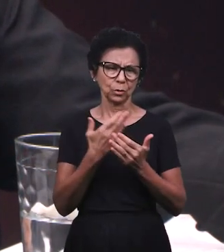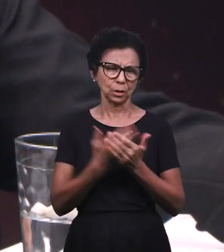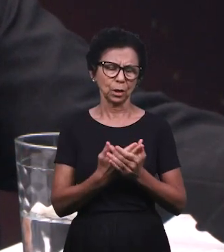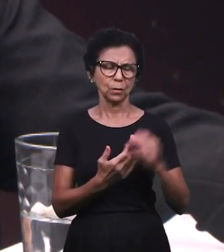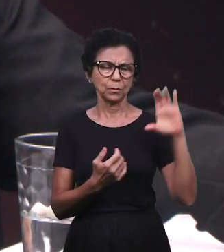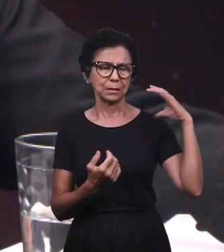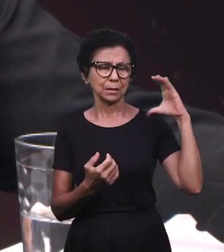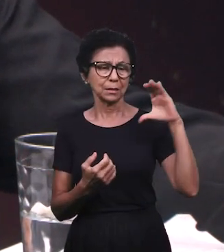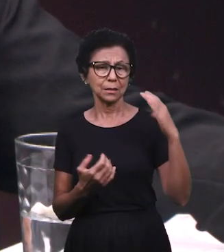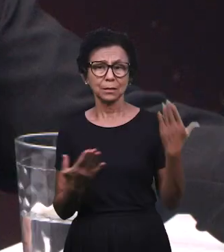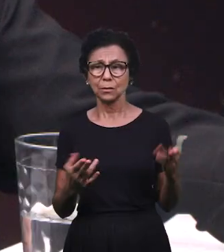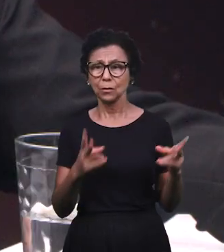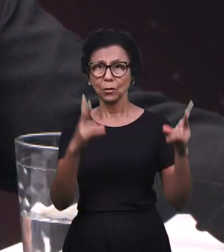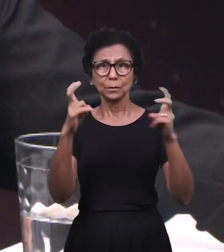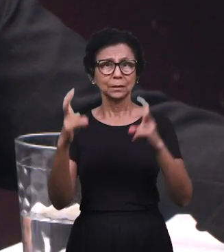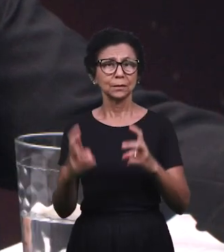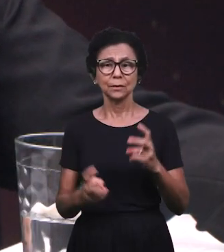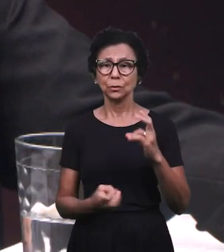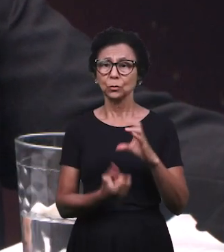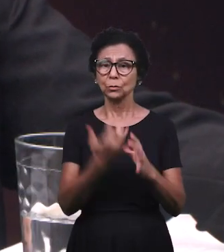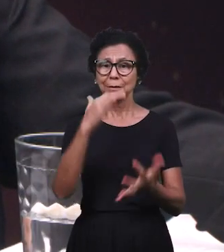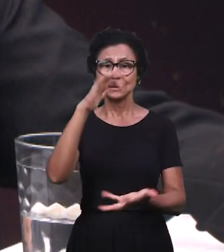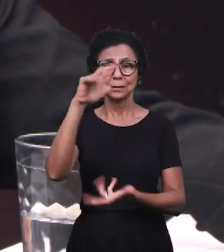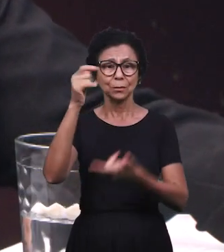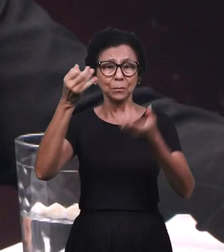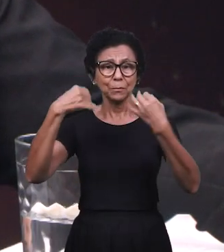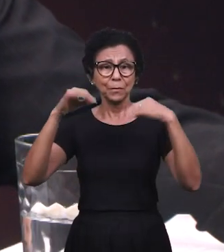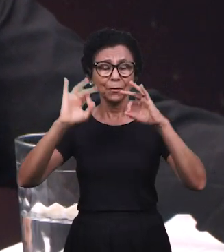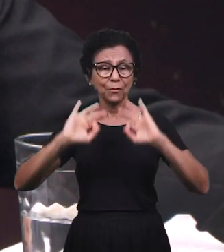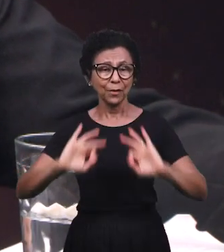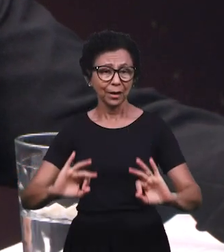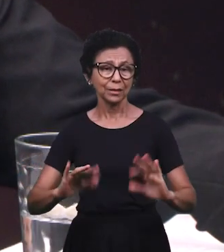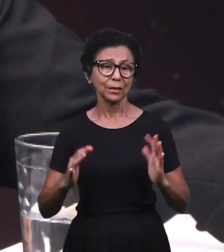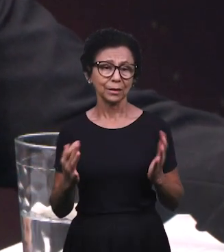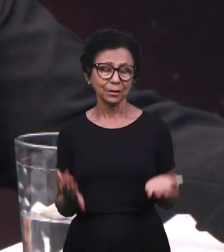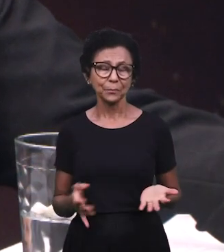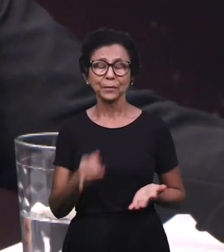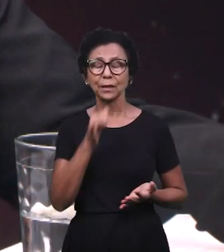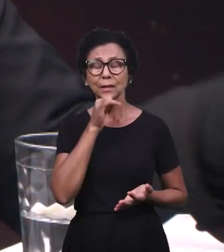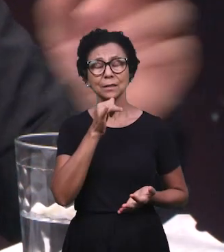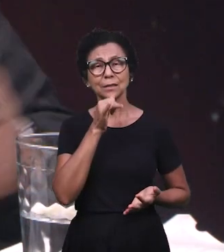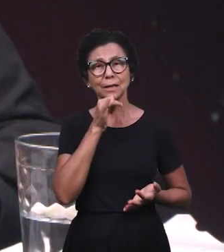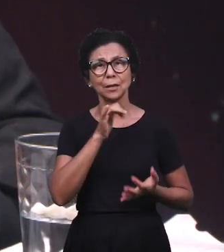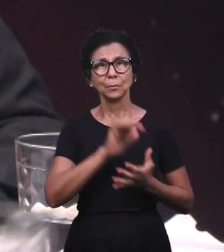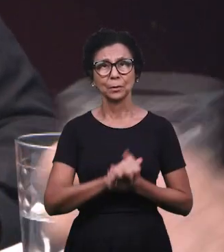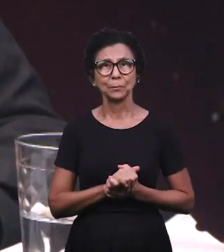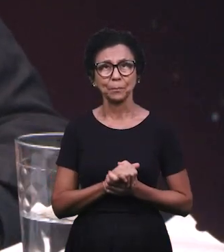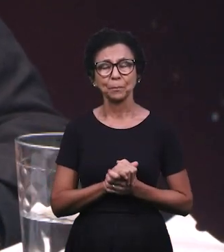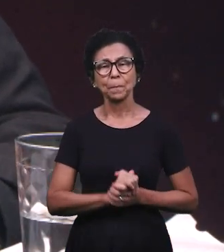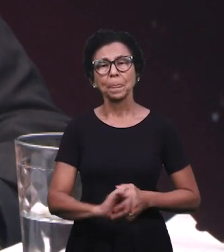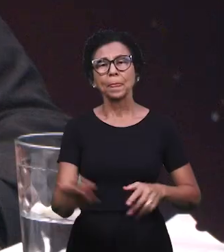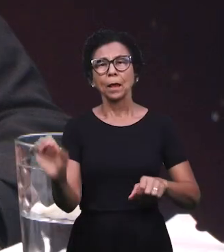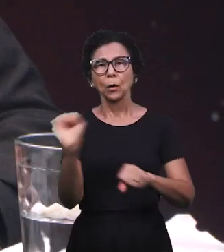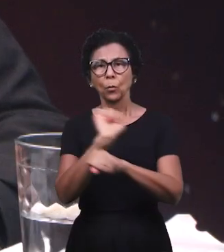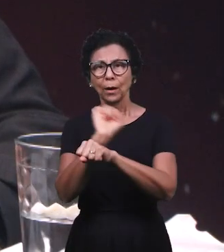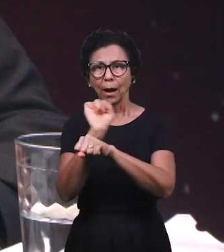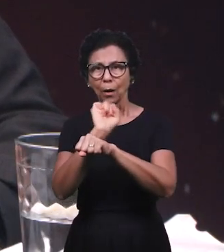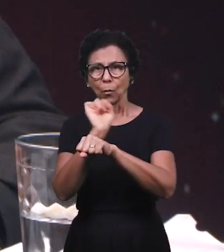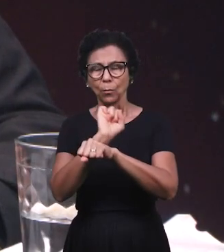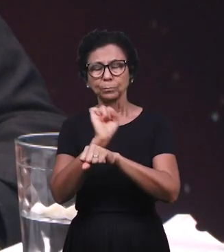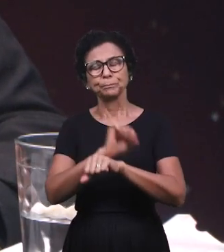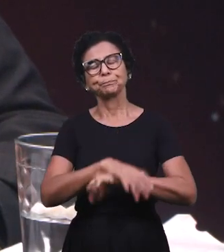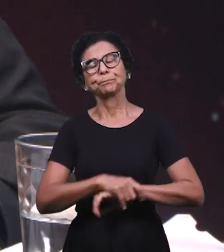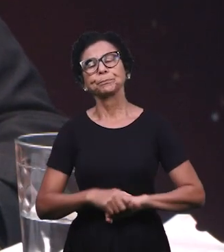para isso e falar assim, não, isso é obra do acaso. Você imagina, por exemplo, se a gente pegar um exemplo aqui didático, a gente pegar um carro, olha